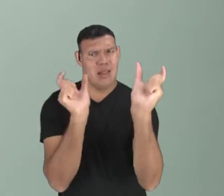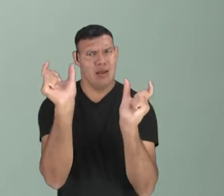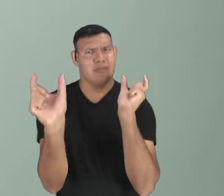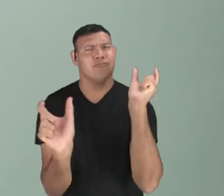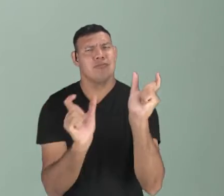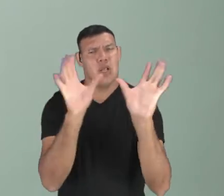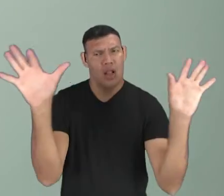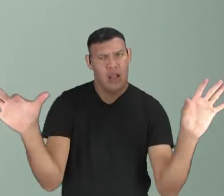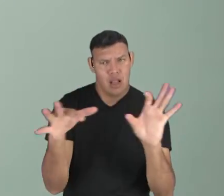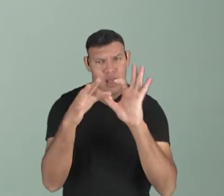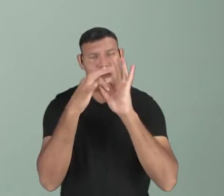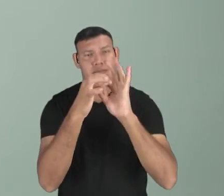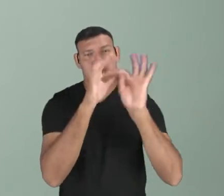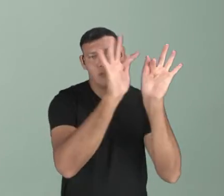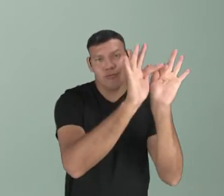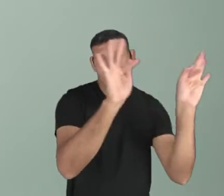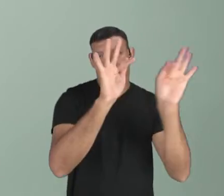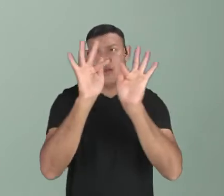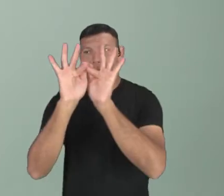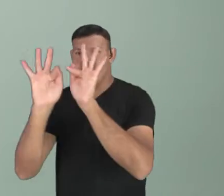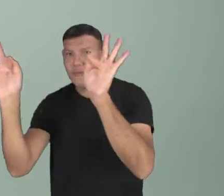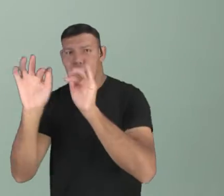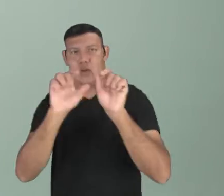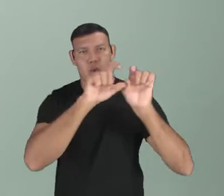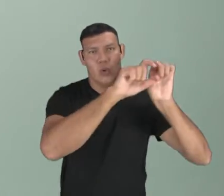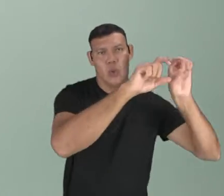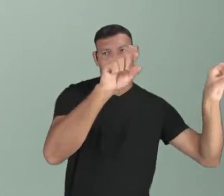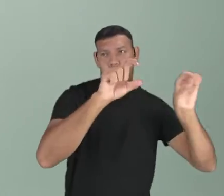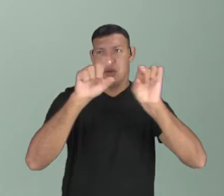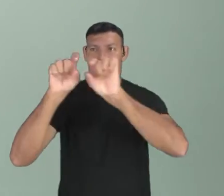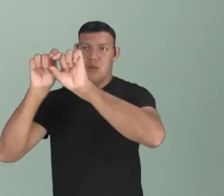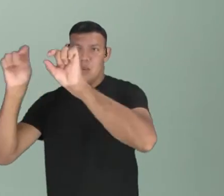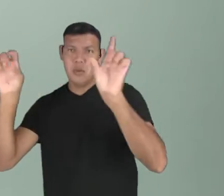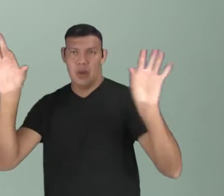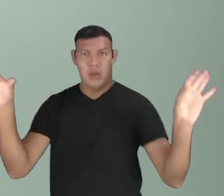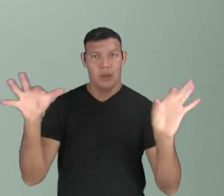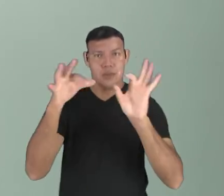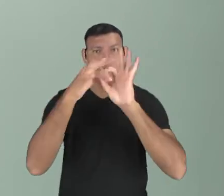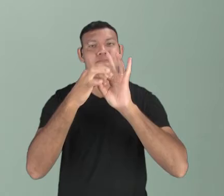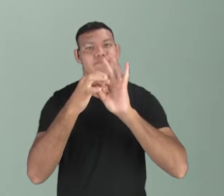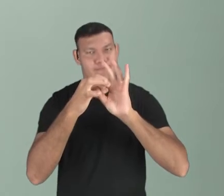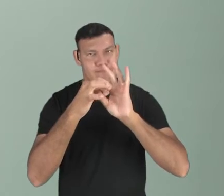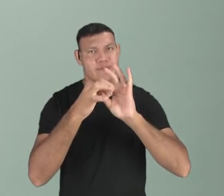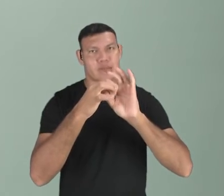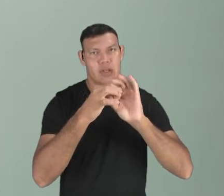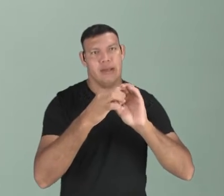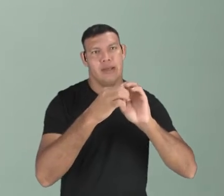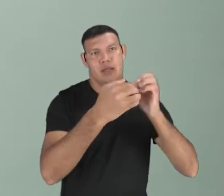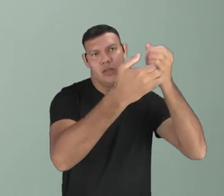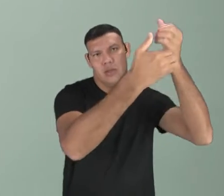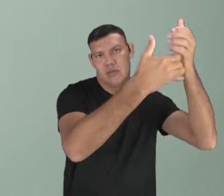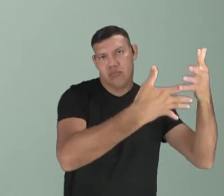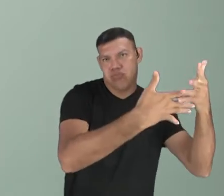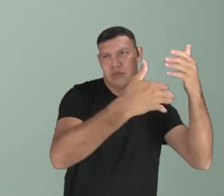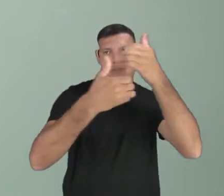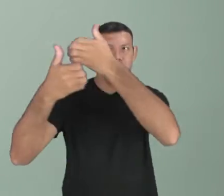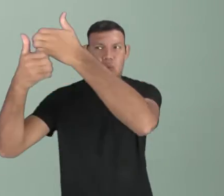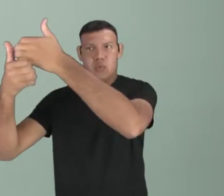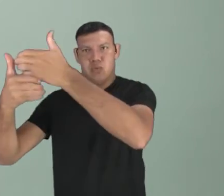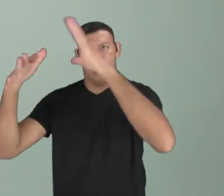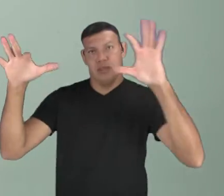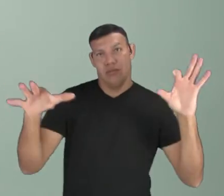que ligam orações ou períodos, ou até mesmo parágrafos. E tudo